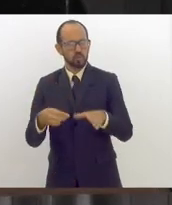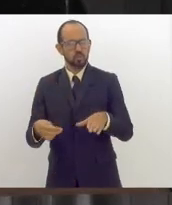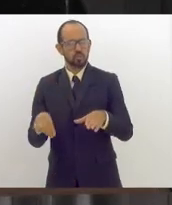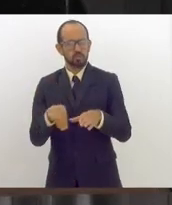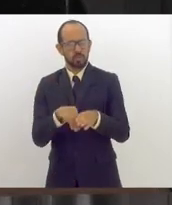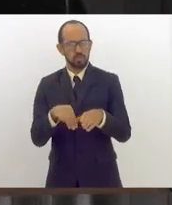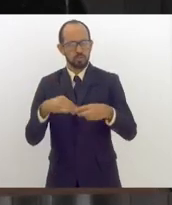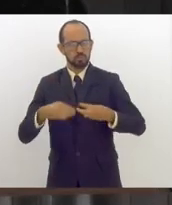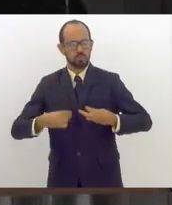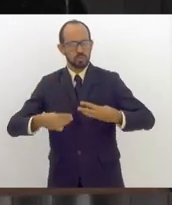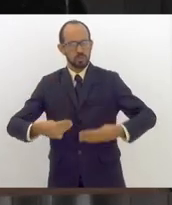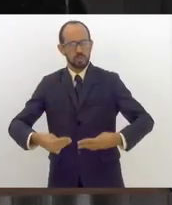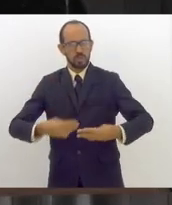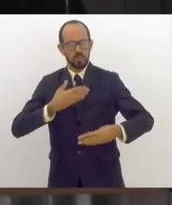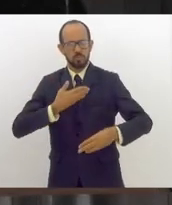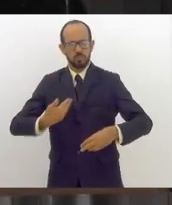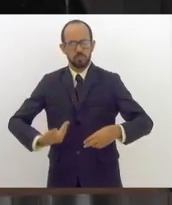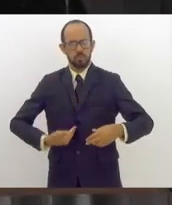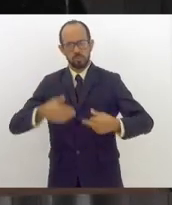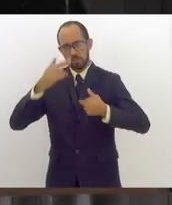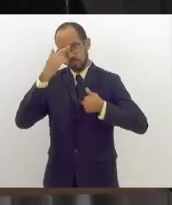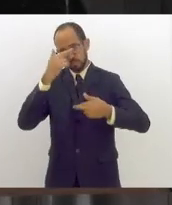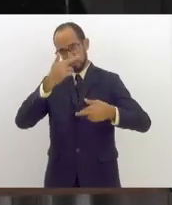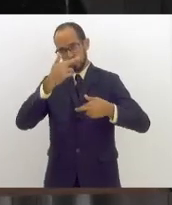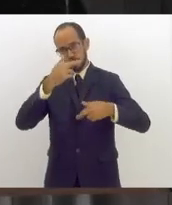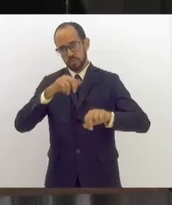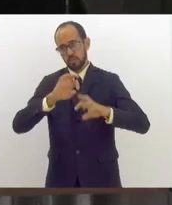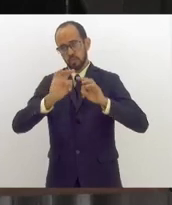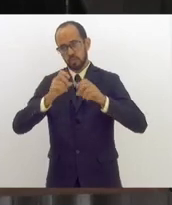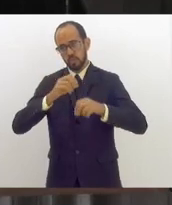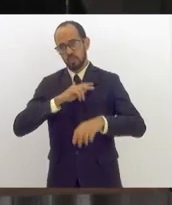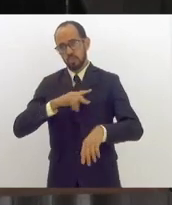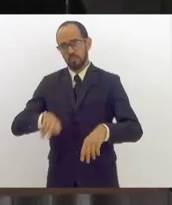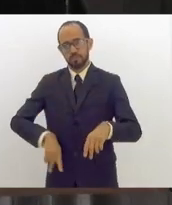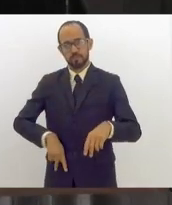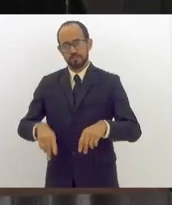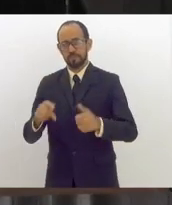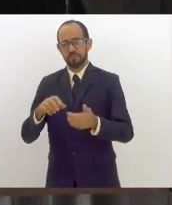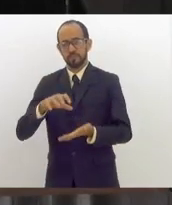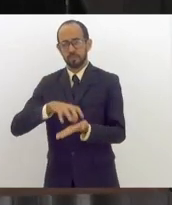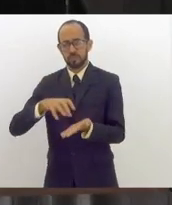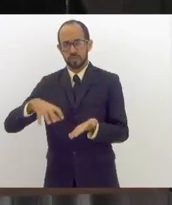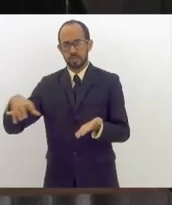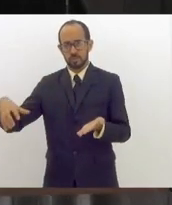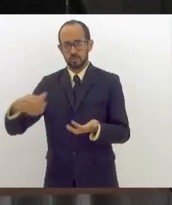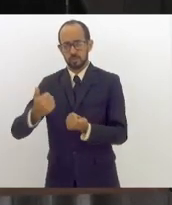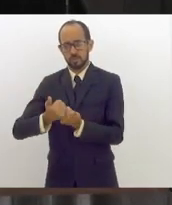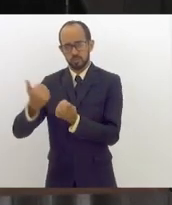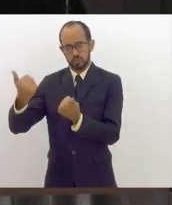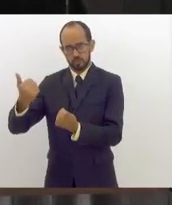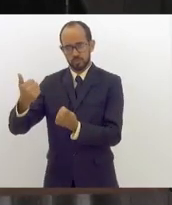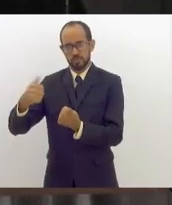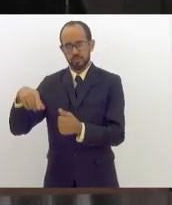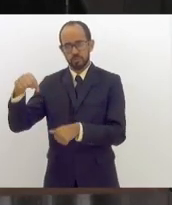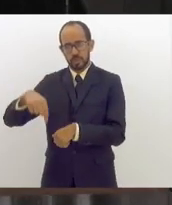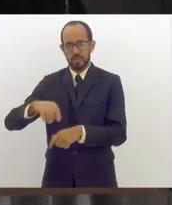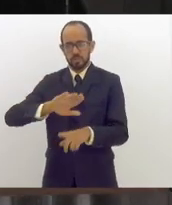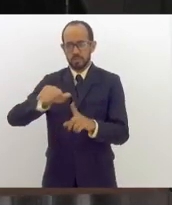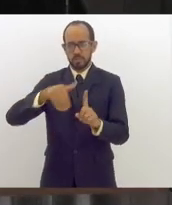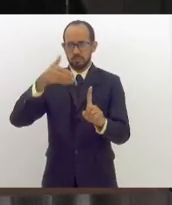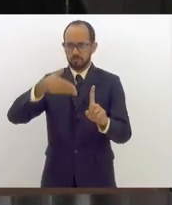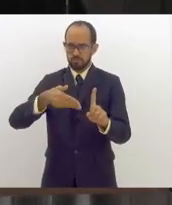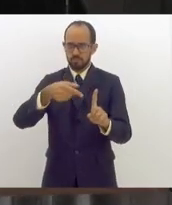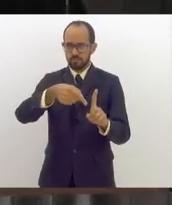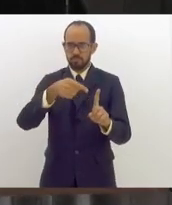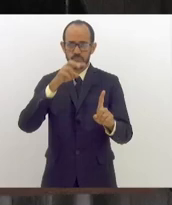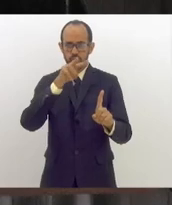do Ministério Público muito respeito todos os presidentes e as presidentes de subseções que aqui vieram prestigiar este evento